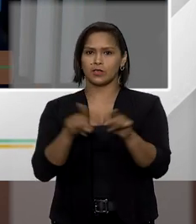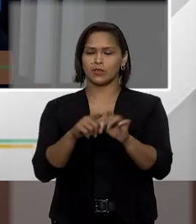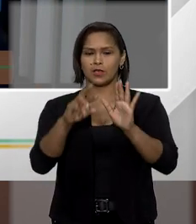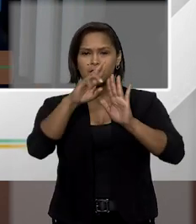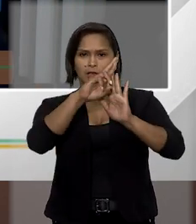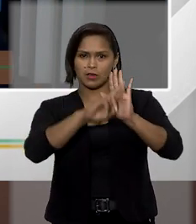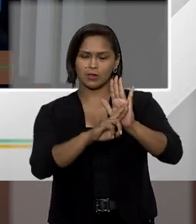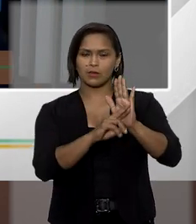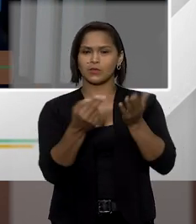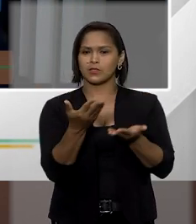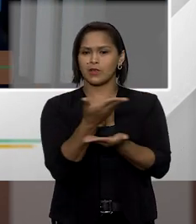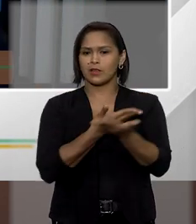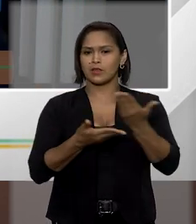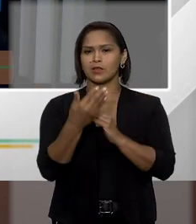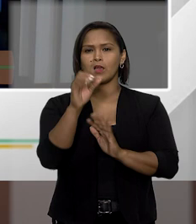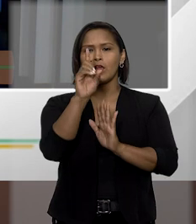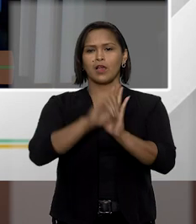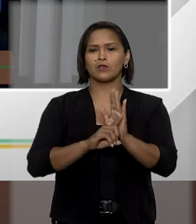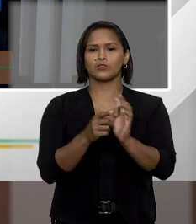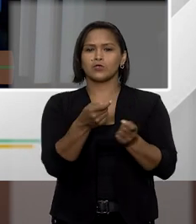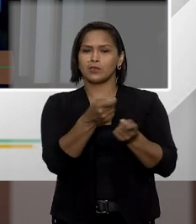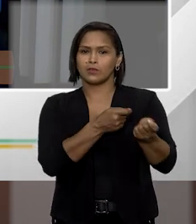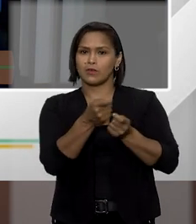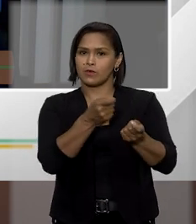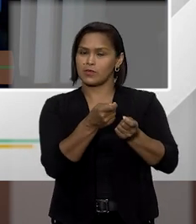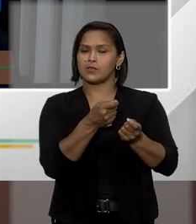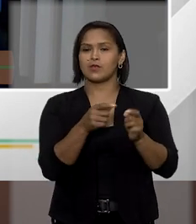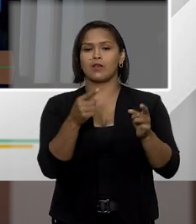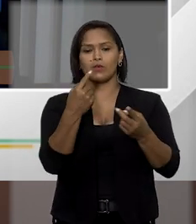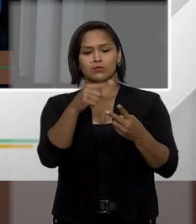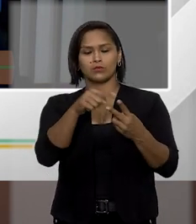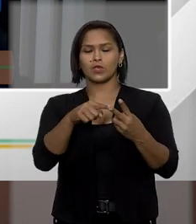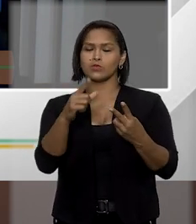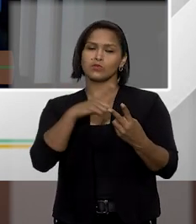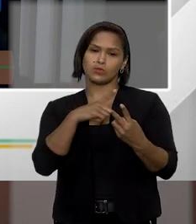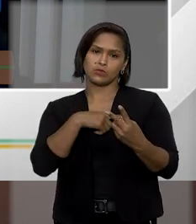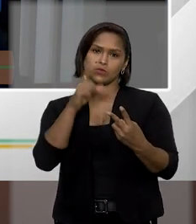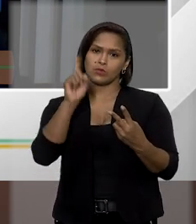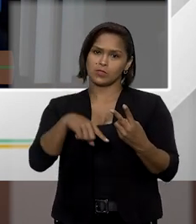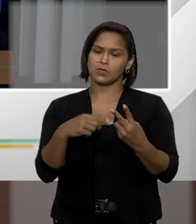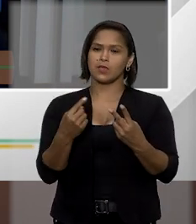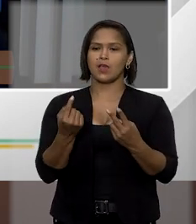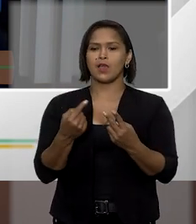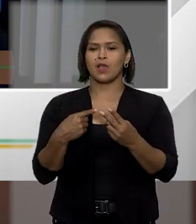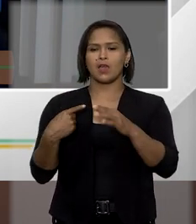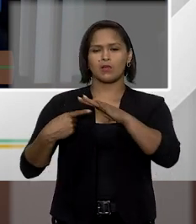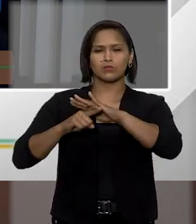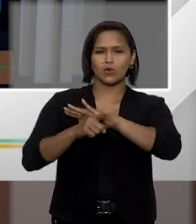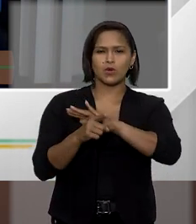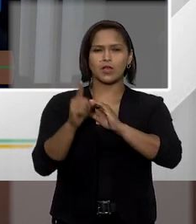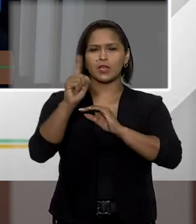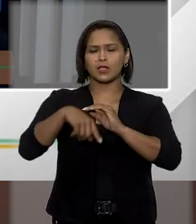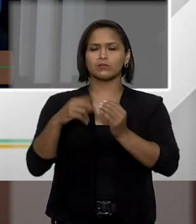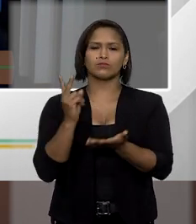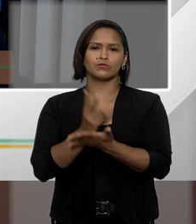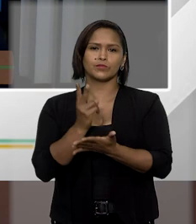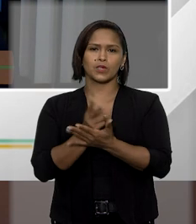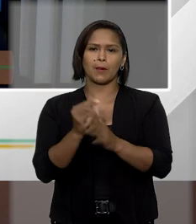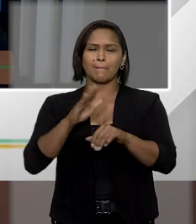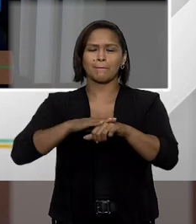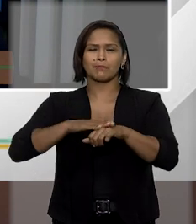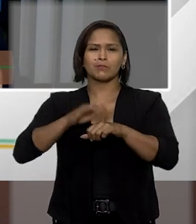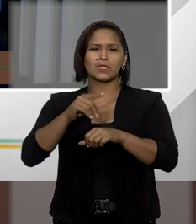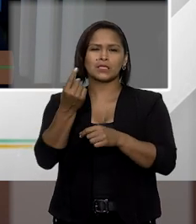nas regulamentações relacionadas ao direito anticoncorrencial. Em ambas as situações, é um tanto quanto embrionário ainda, o compliance um pouco